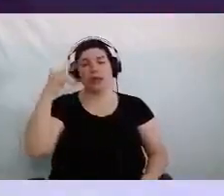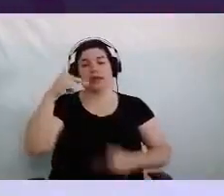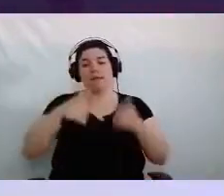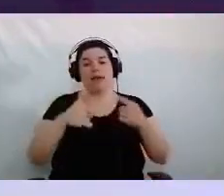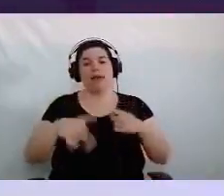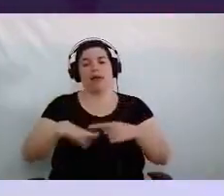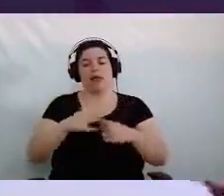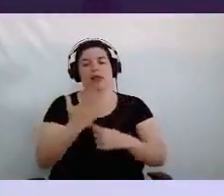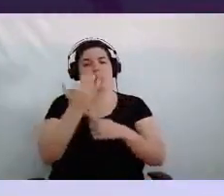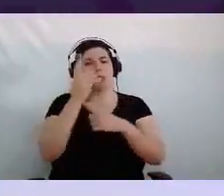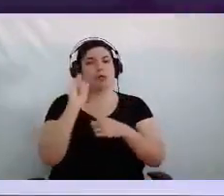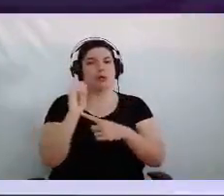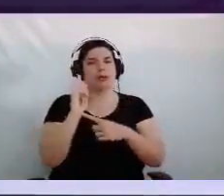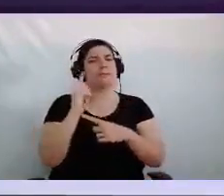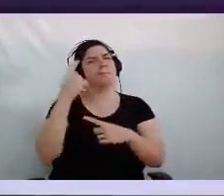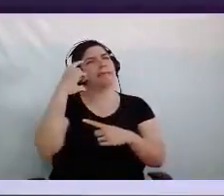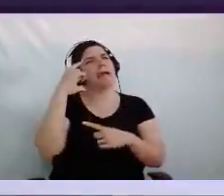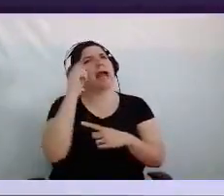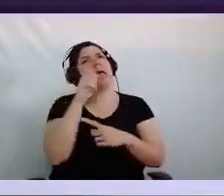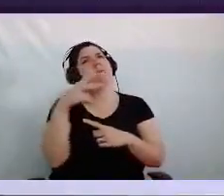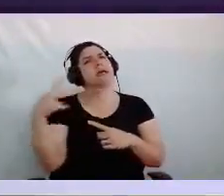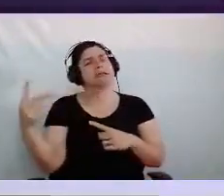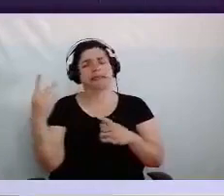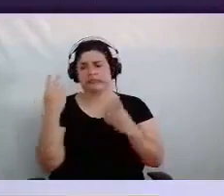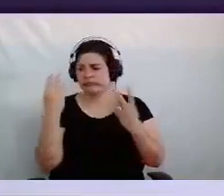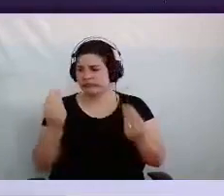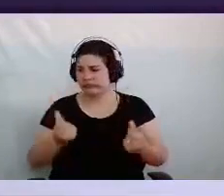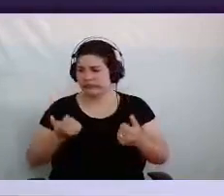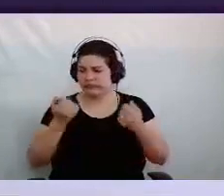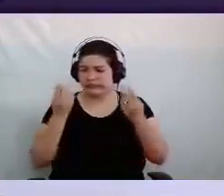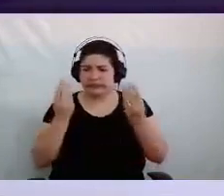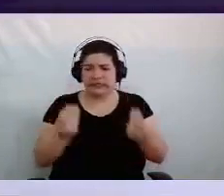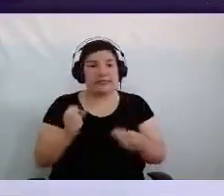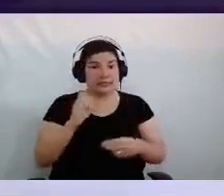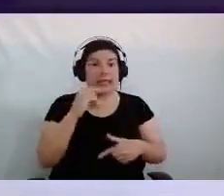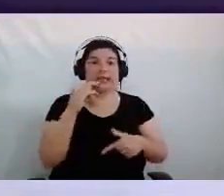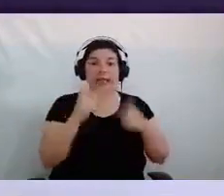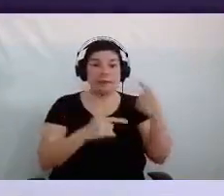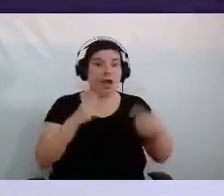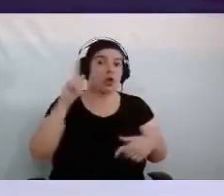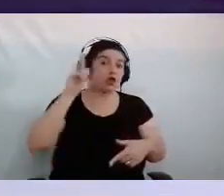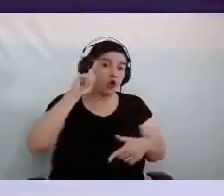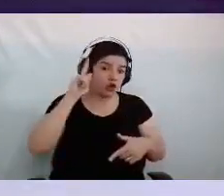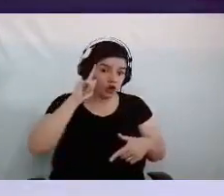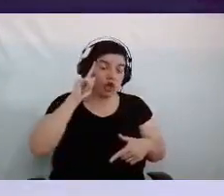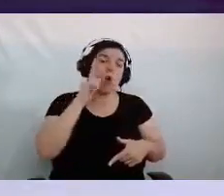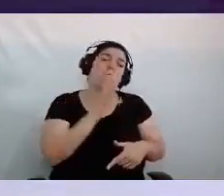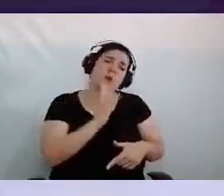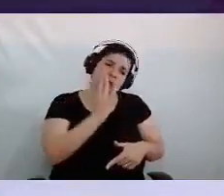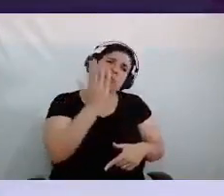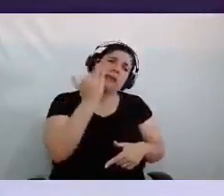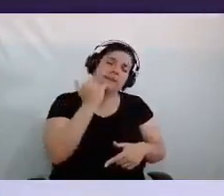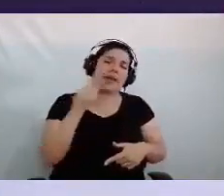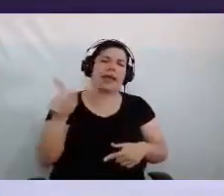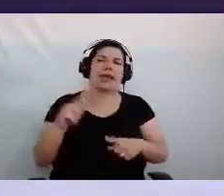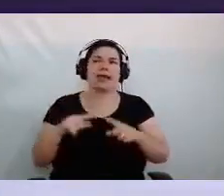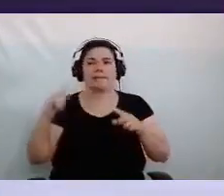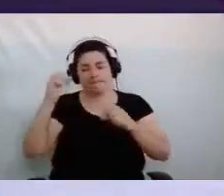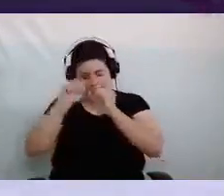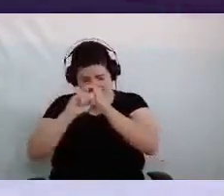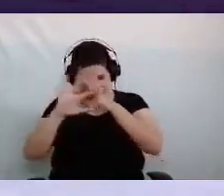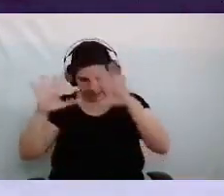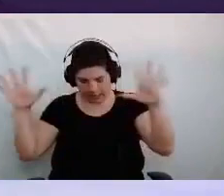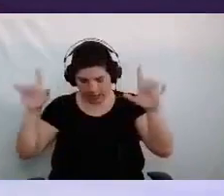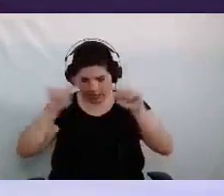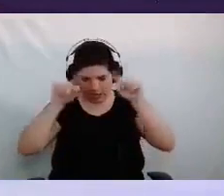de imaginar um aplicativo é muito tangível quando se trabalha com aquilo todos os dias. A capacidade de imaginar uma página web pronta